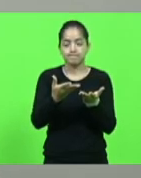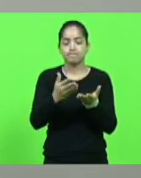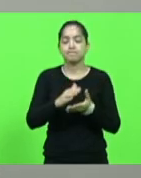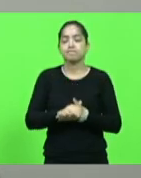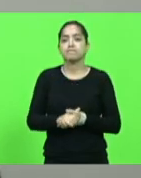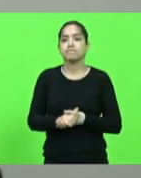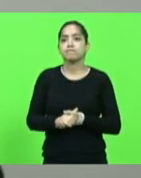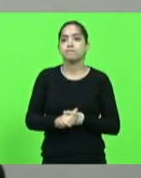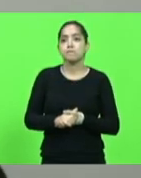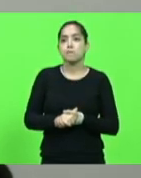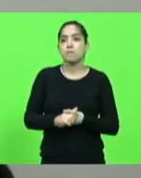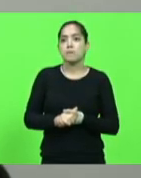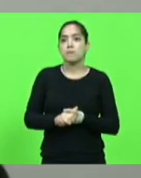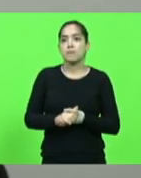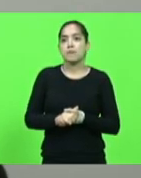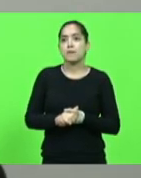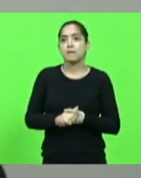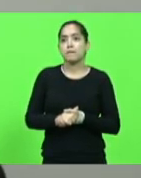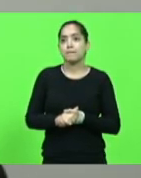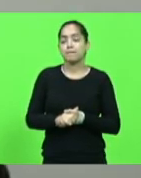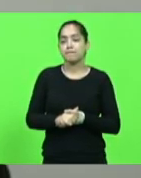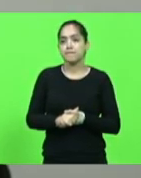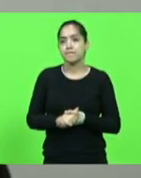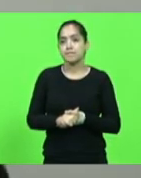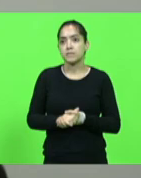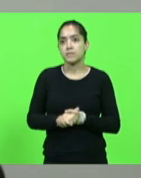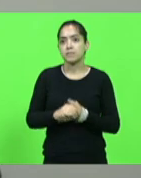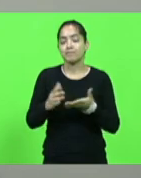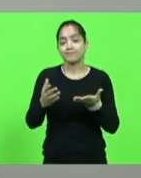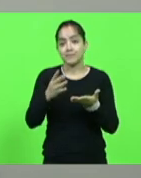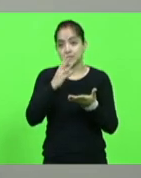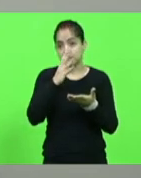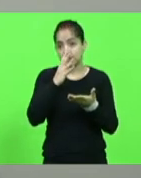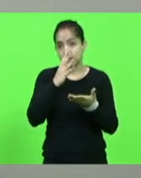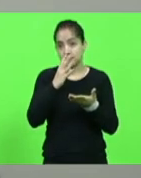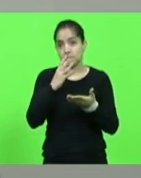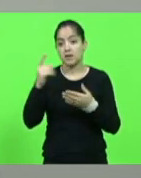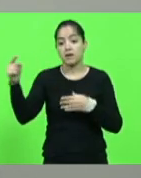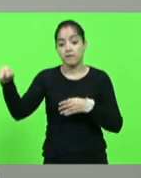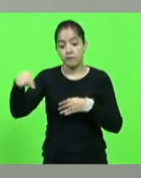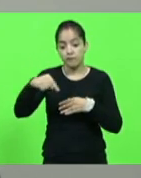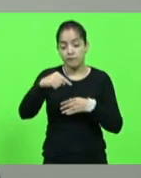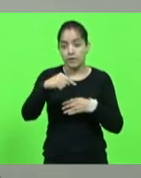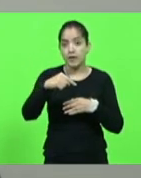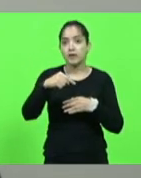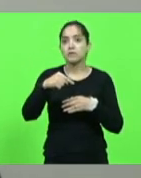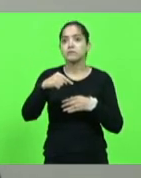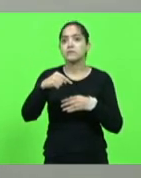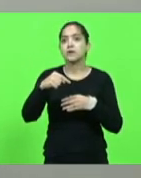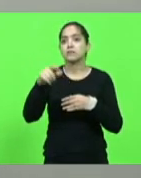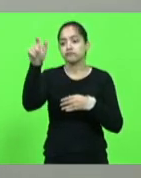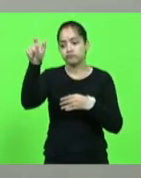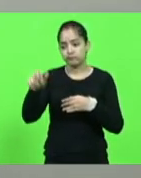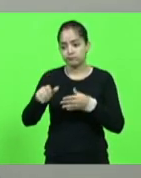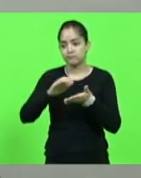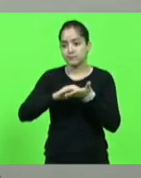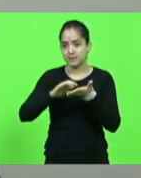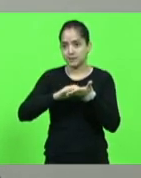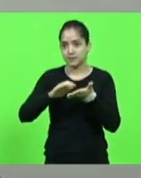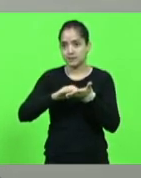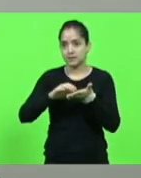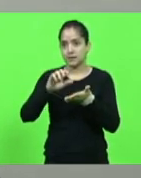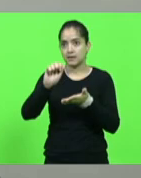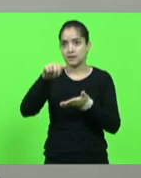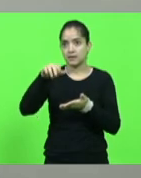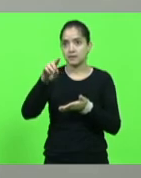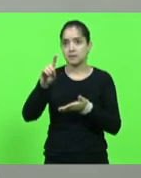ala. E, pasmem, veio o secretário André Mota, que eu tenho uma admiração muito grande